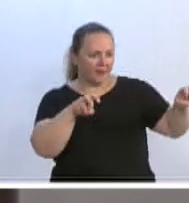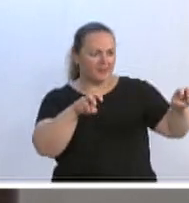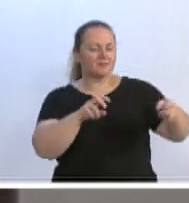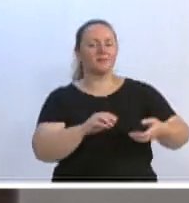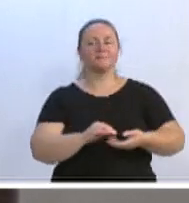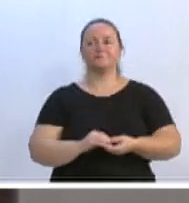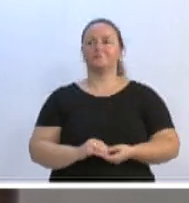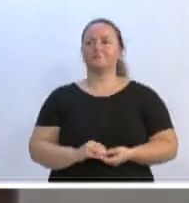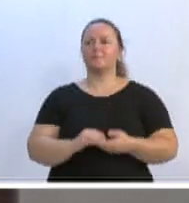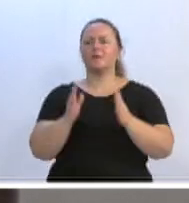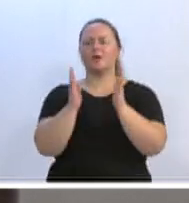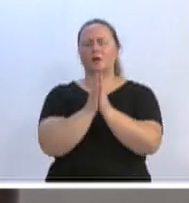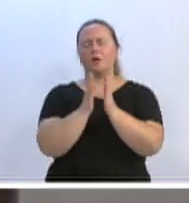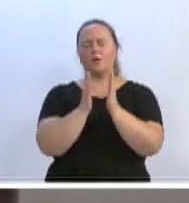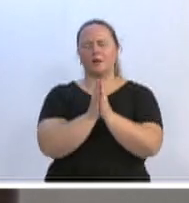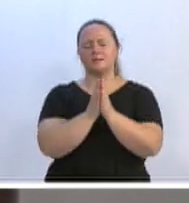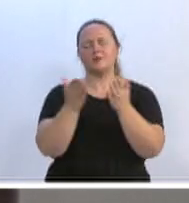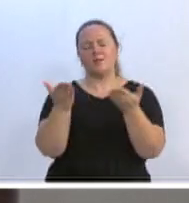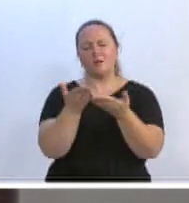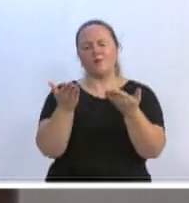fazer uma oração ao Senhor,